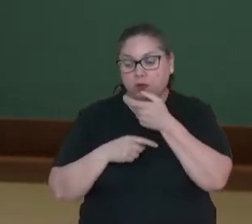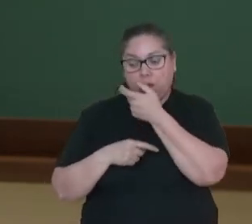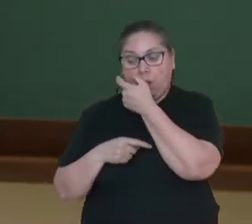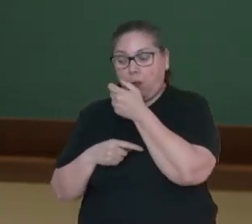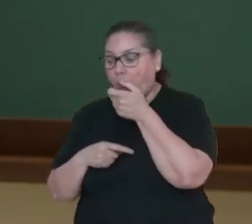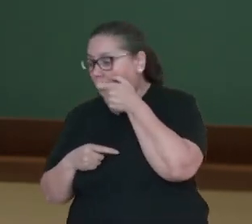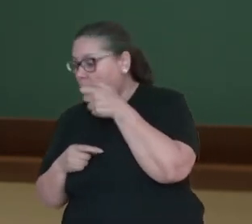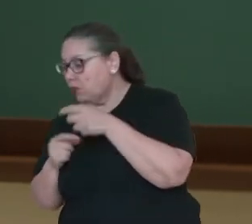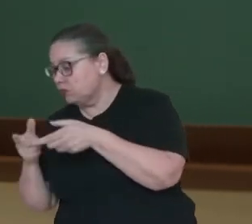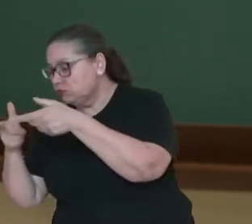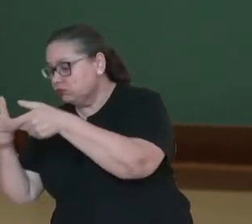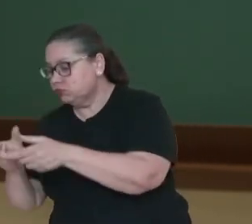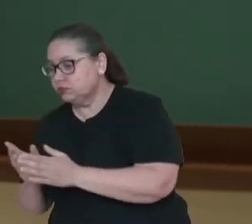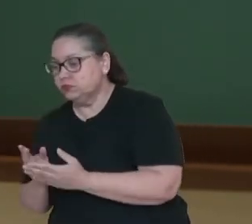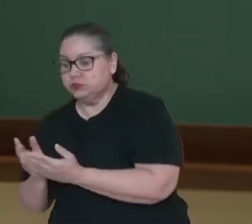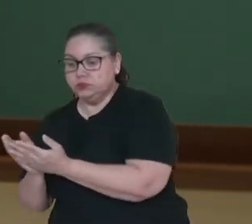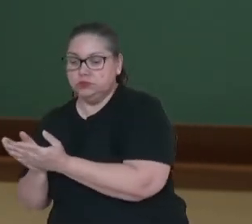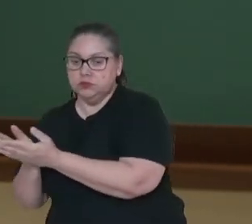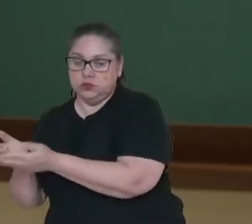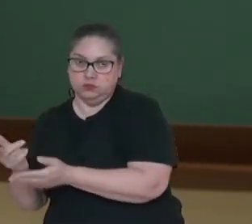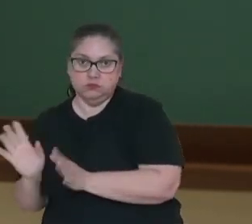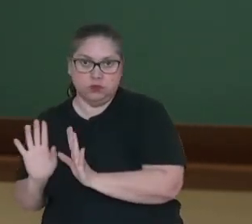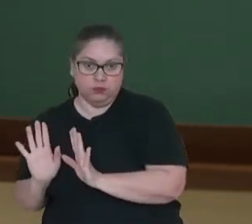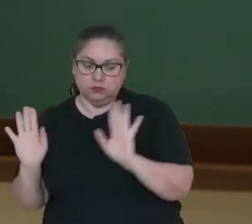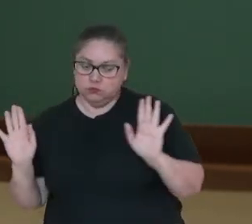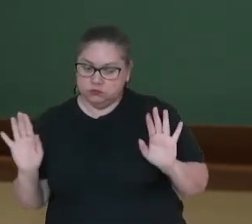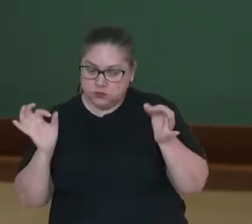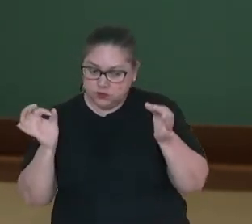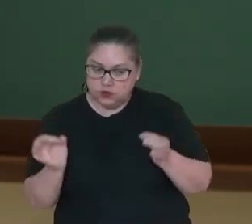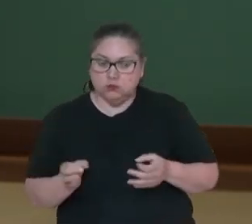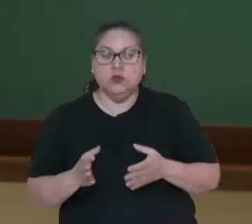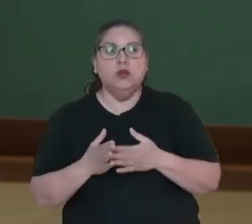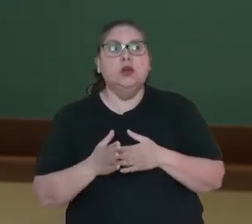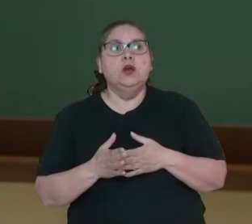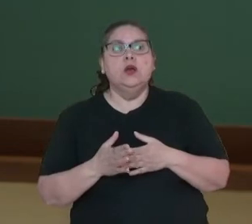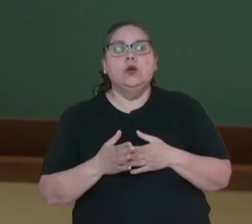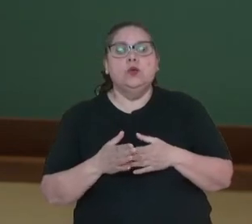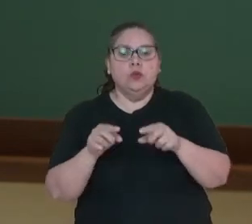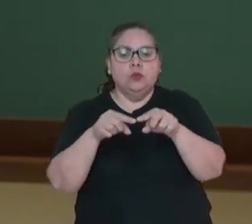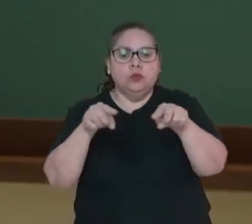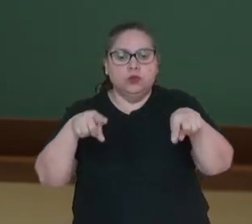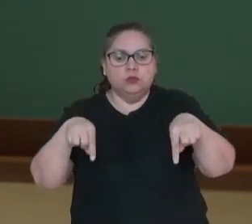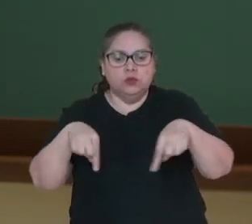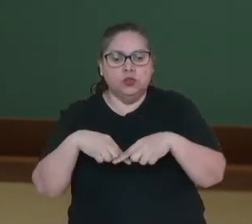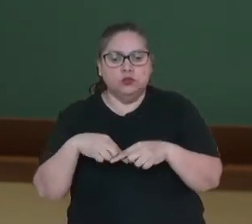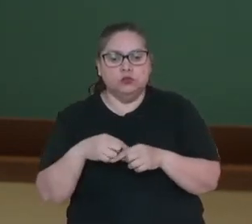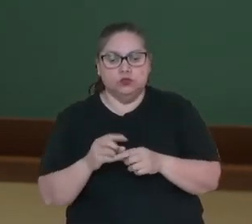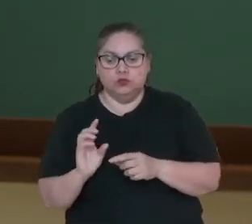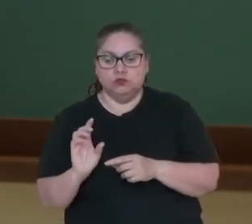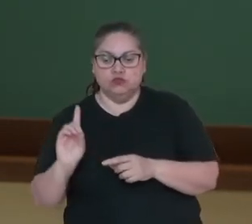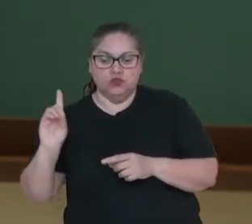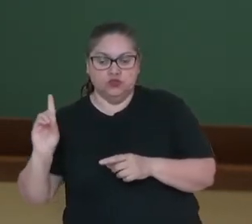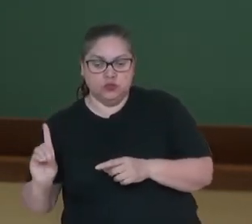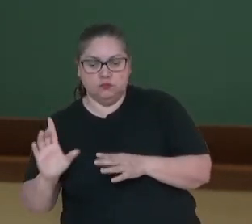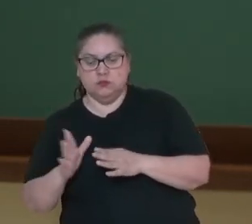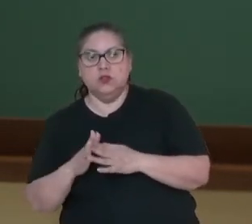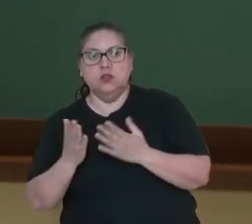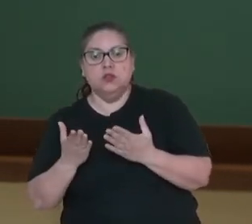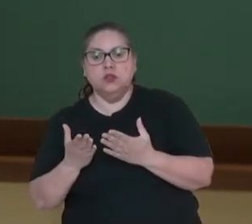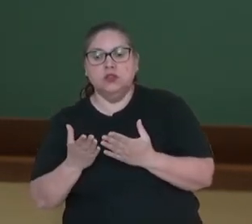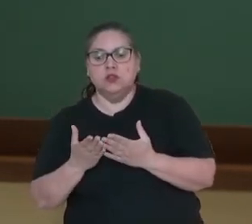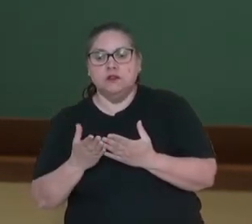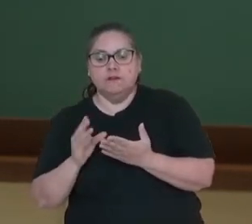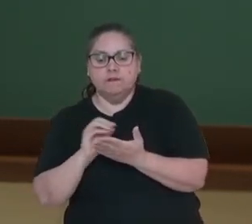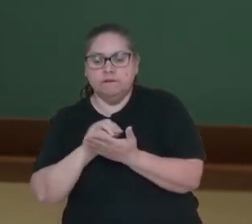a posição que o seu adversário está desenhando, certo? O tabuleiro do jogo direito servirá para